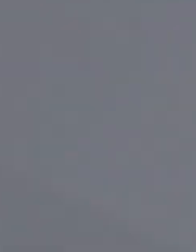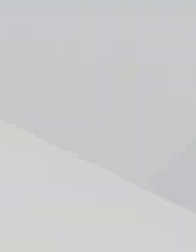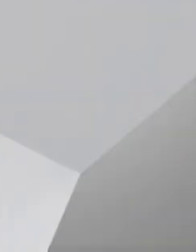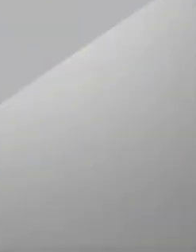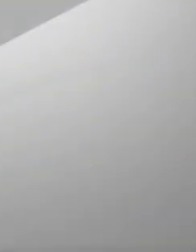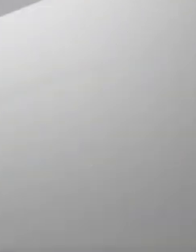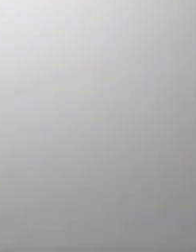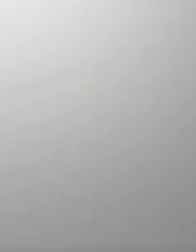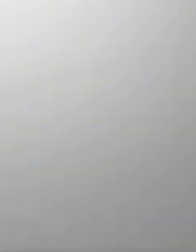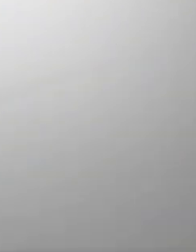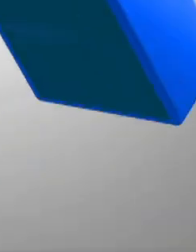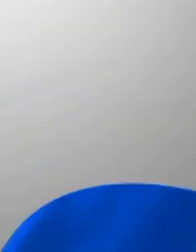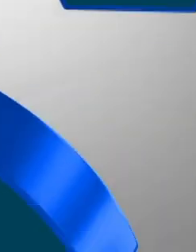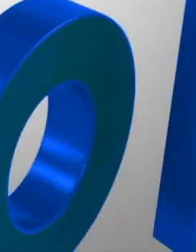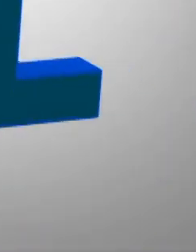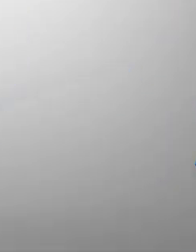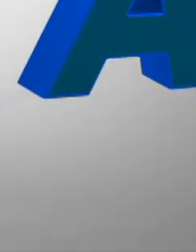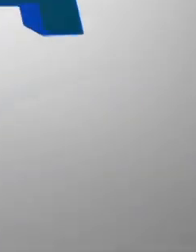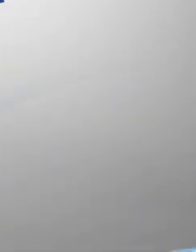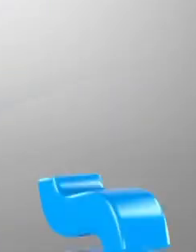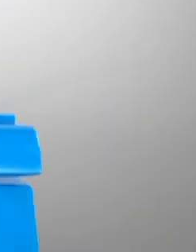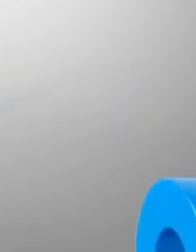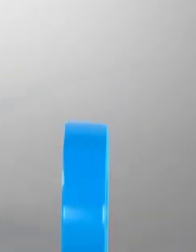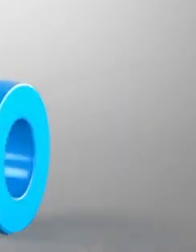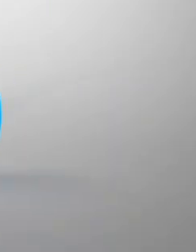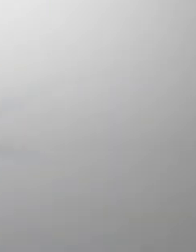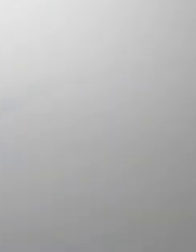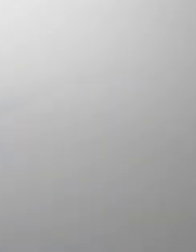E aí